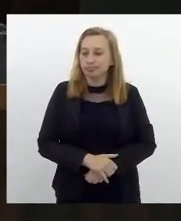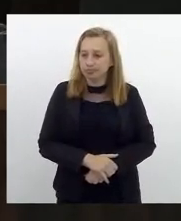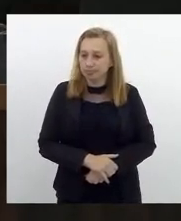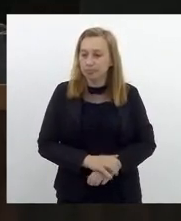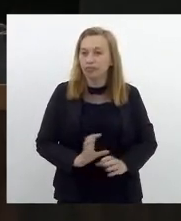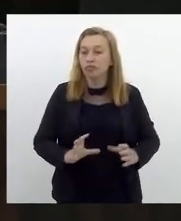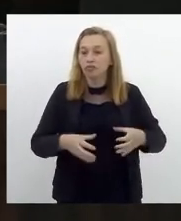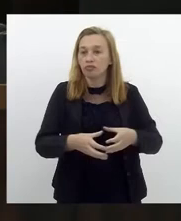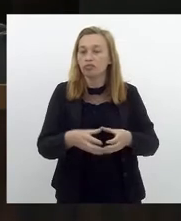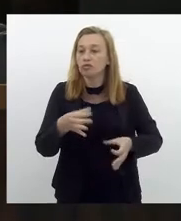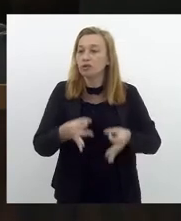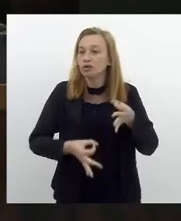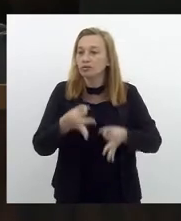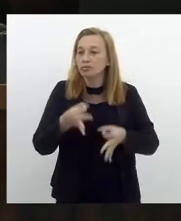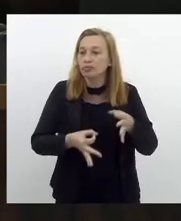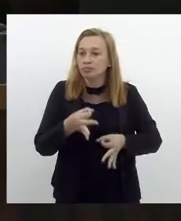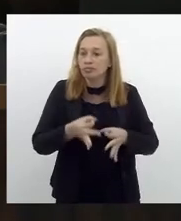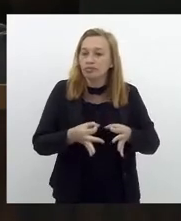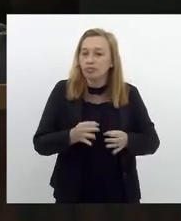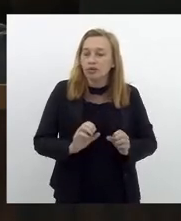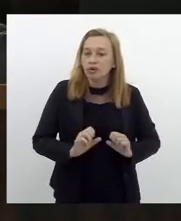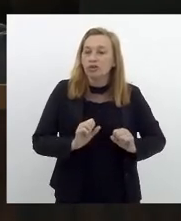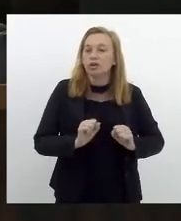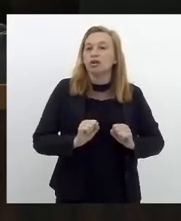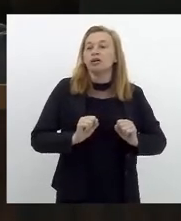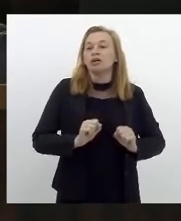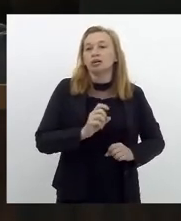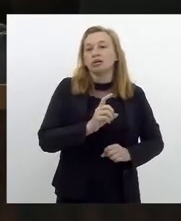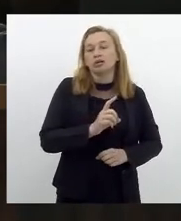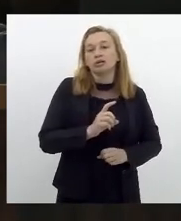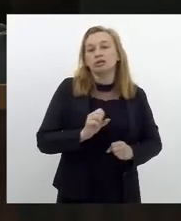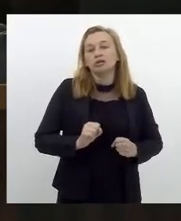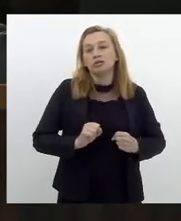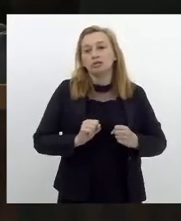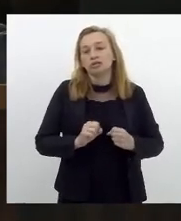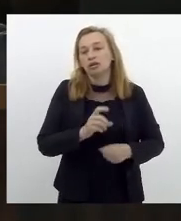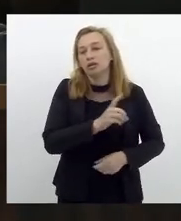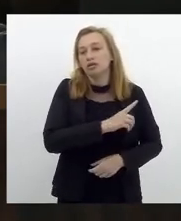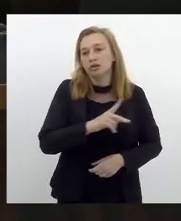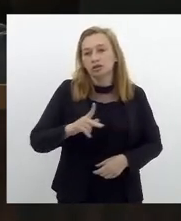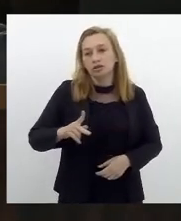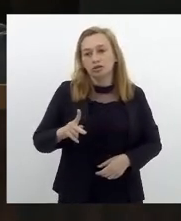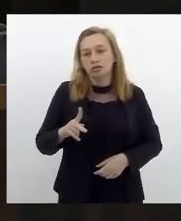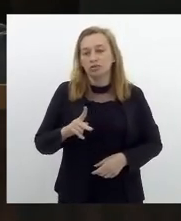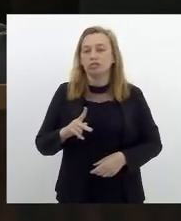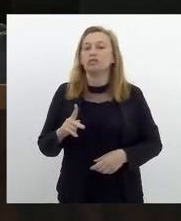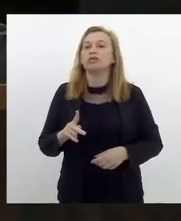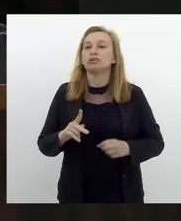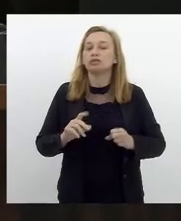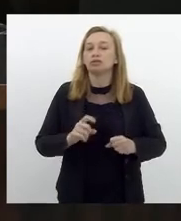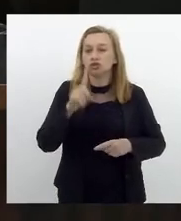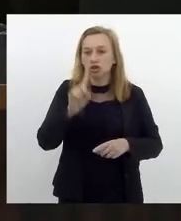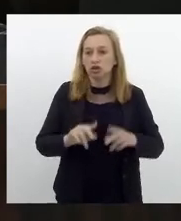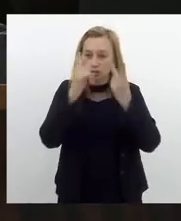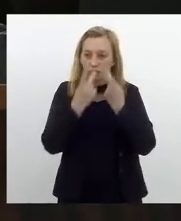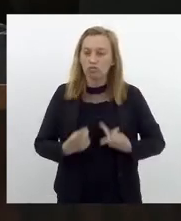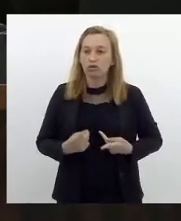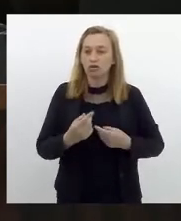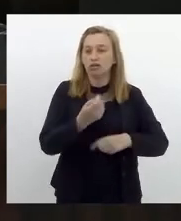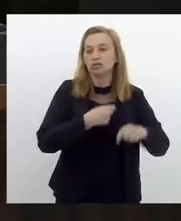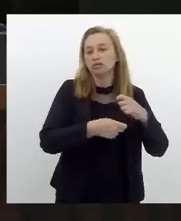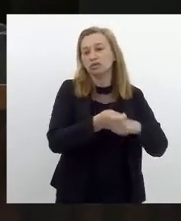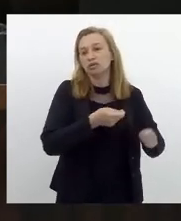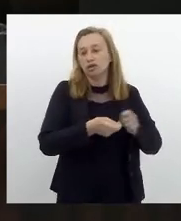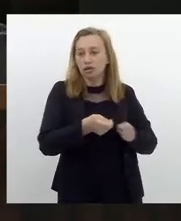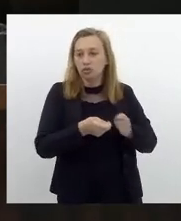das comissões de Constituição e Justiça, de Defesa dos Direitos Humanos e Cidadania, de Saúde, Educação, Orçamento, Finanças,